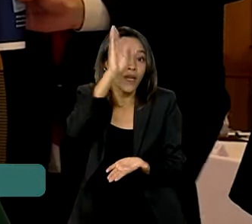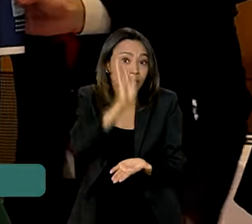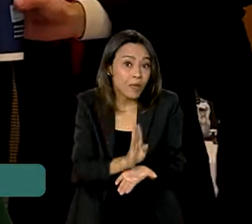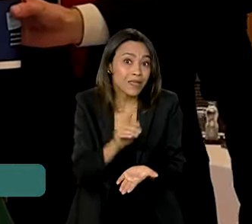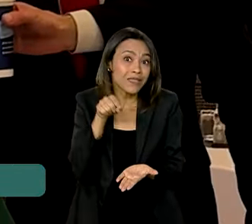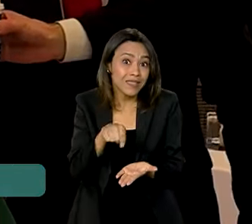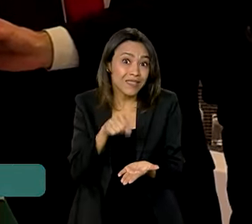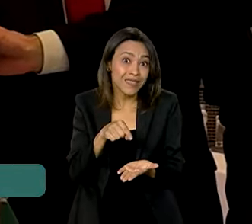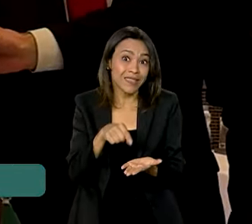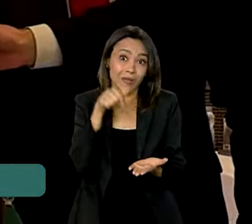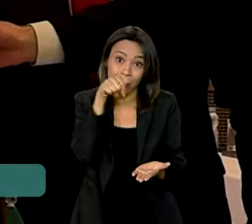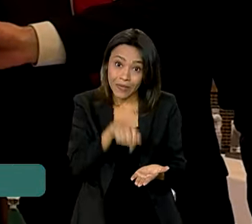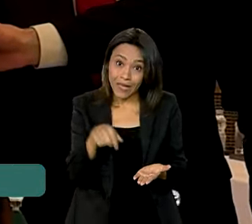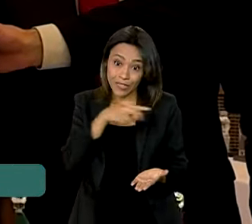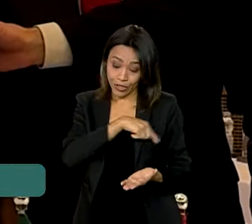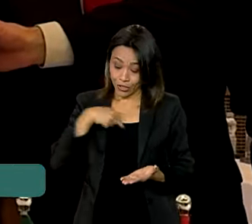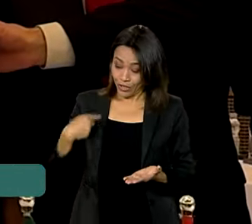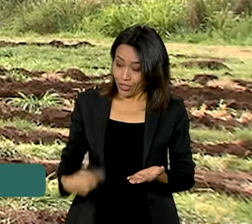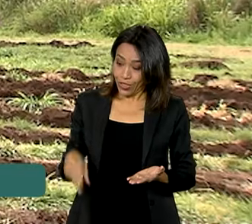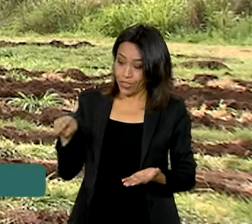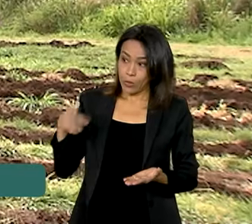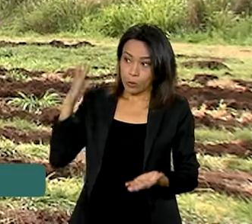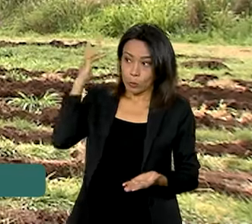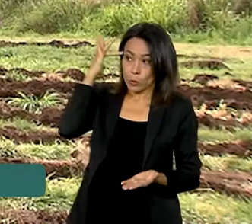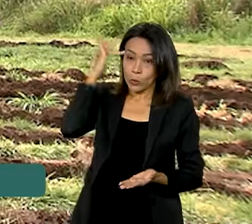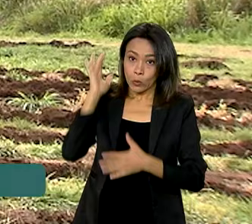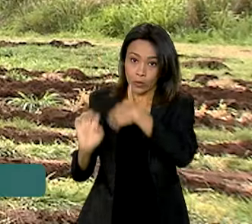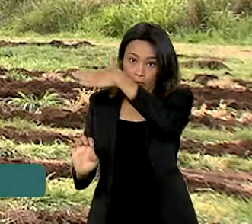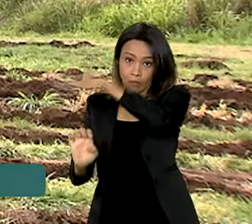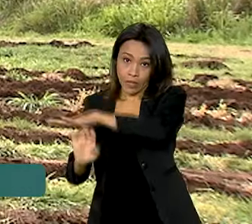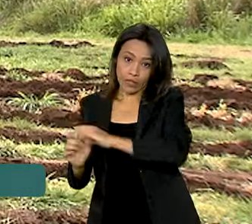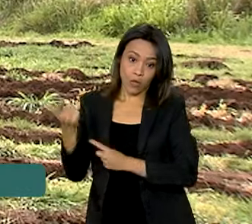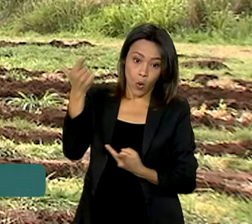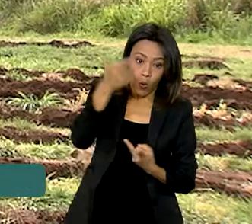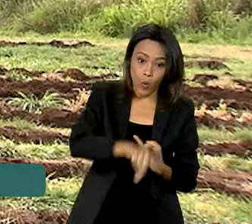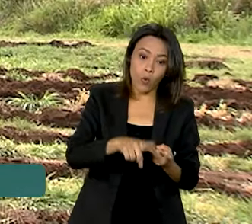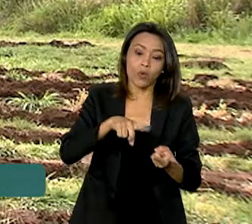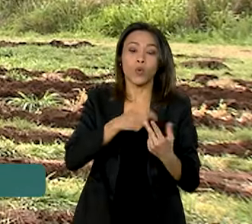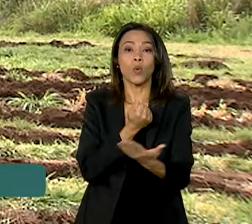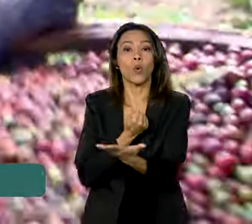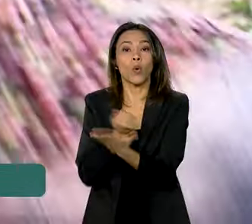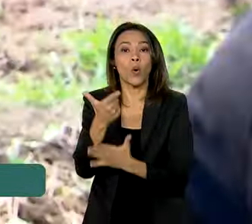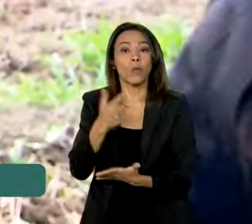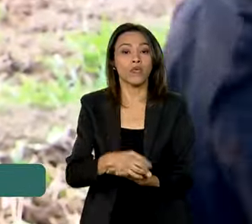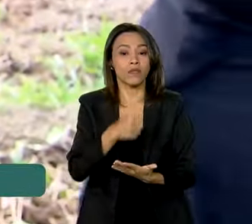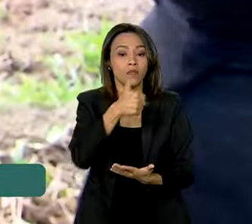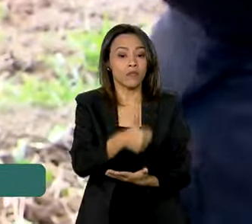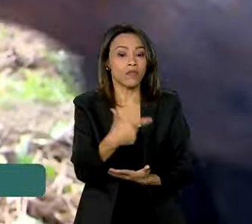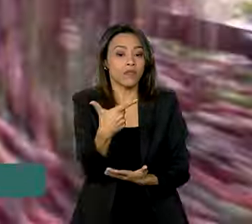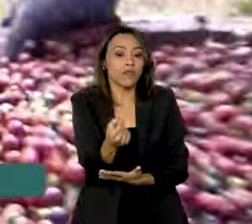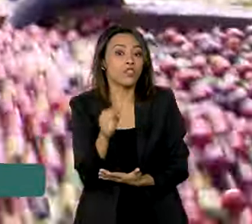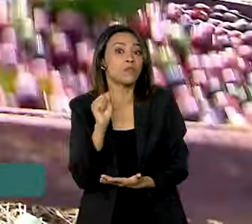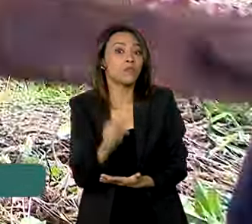maior rede de cafeterias da China. O acordo prevê a compra de 120 mil toneladas do nosso café a um custo